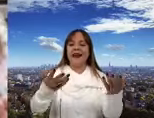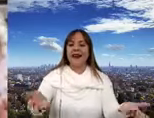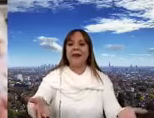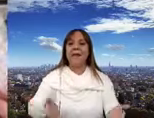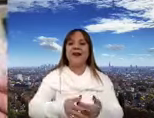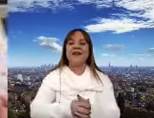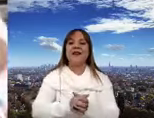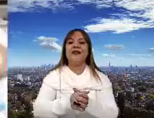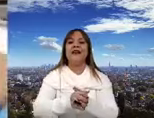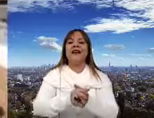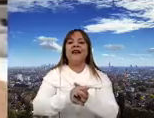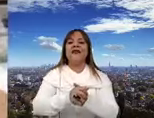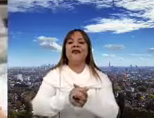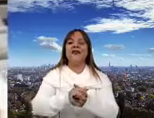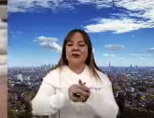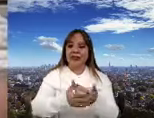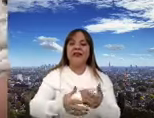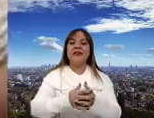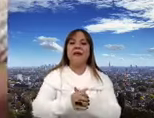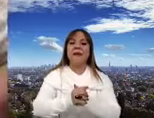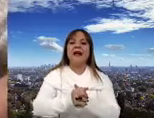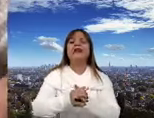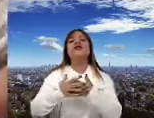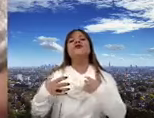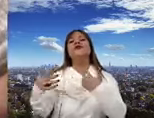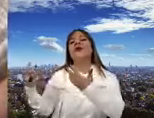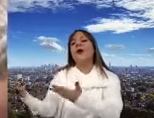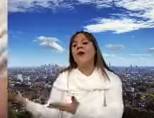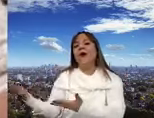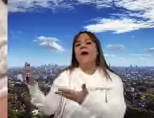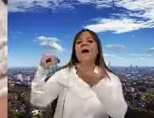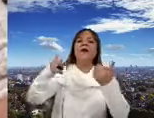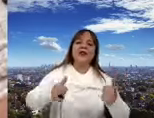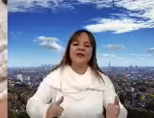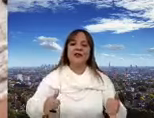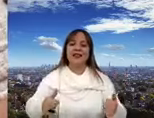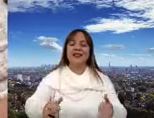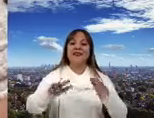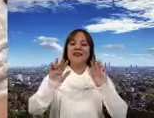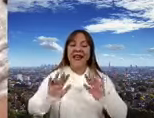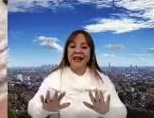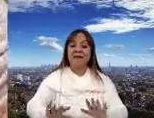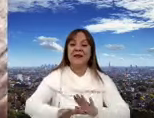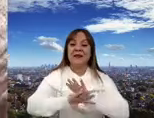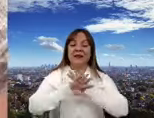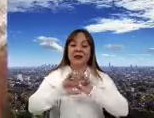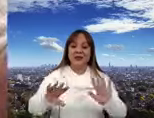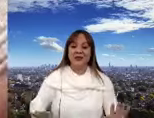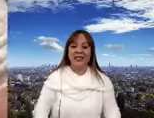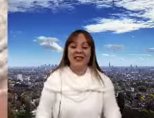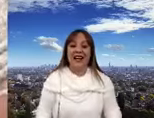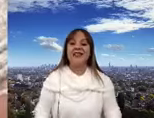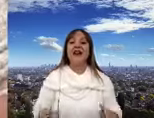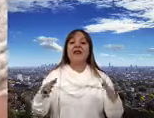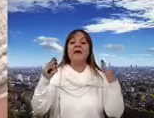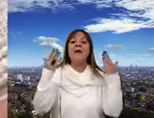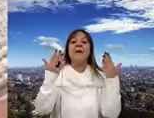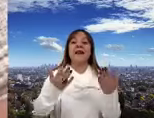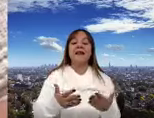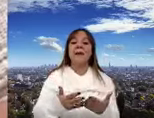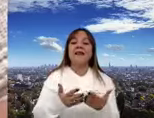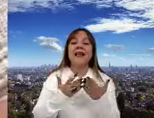peça que foi escolhida, que foi premiada, junto com o amor de vocês. Então fiquem aí para saber todos os detalhes. Vão acompanhar essa